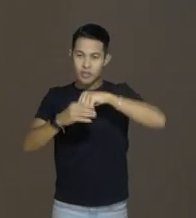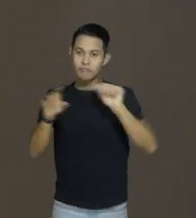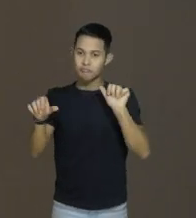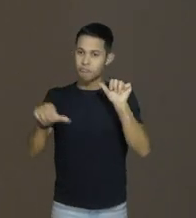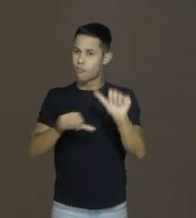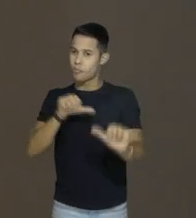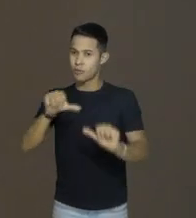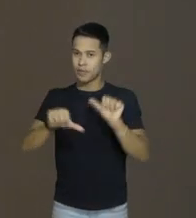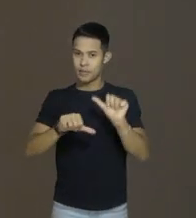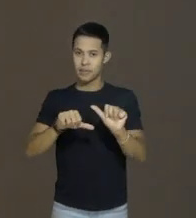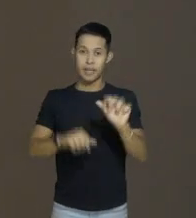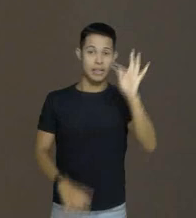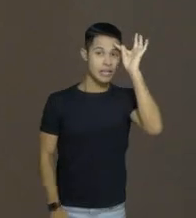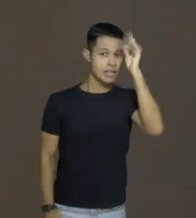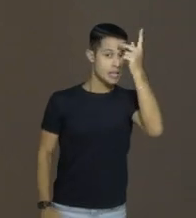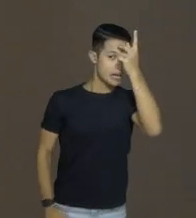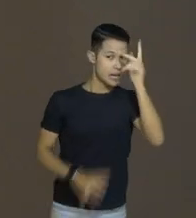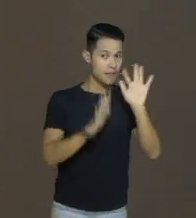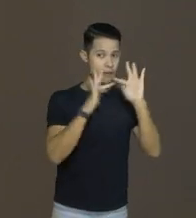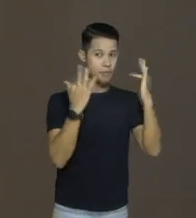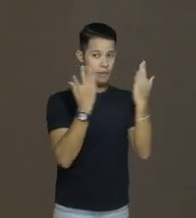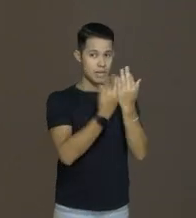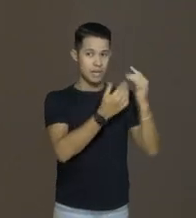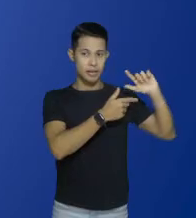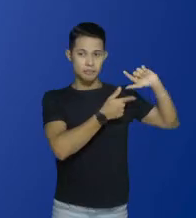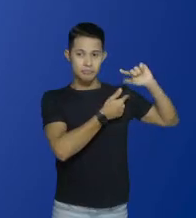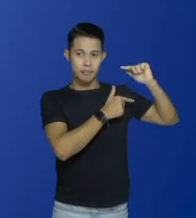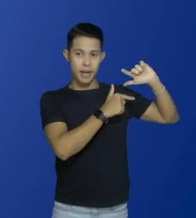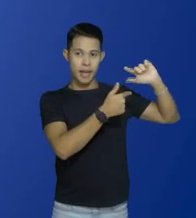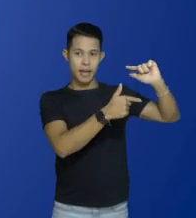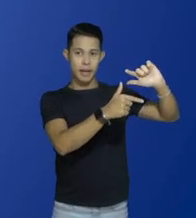é familiar, a dislexia também.